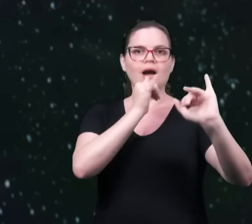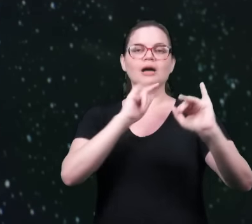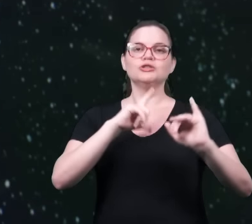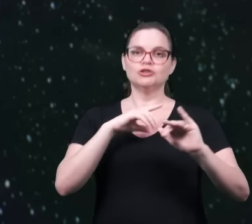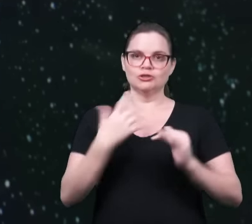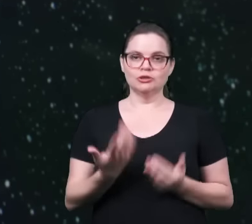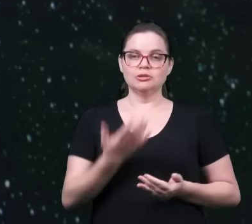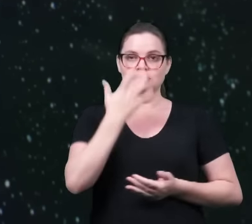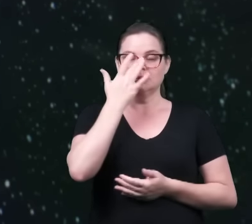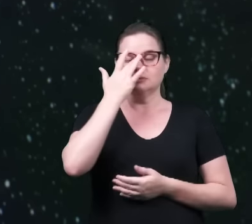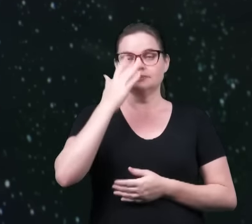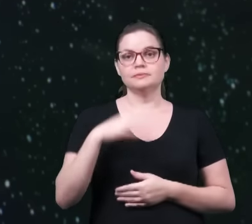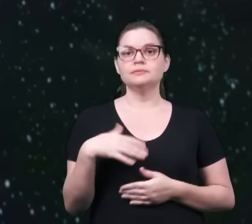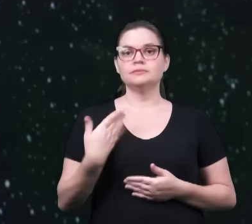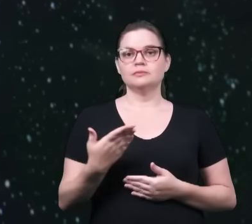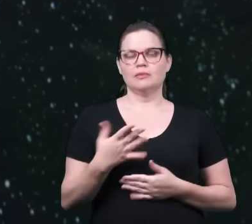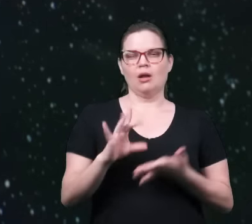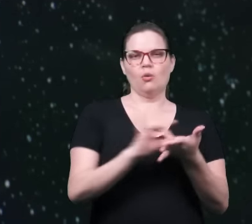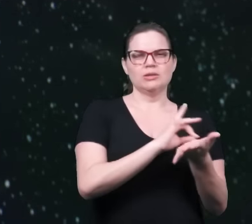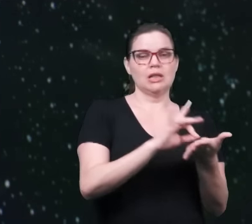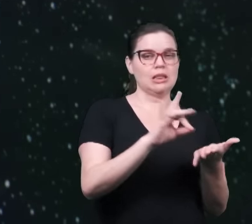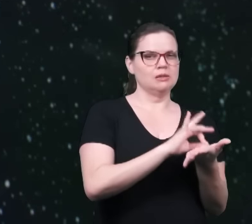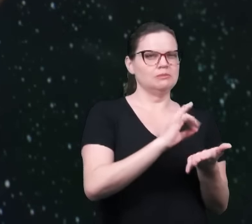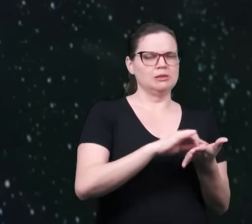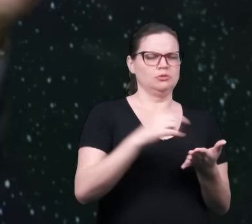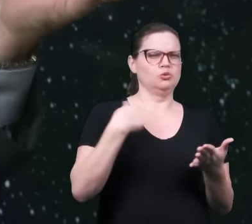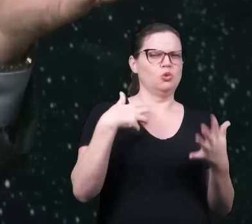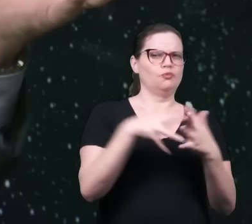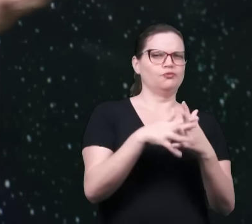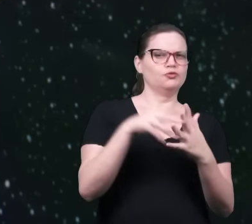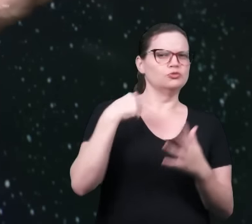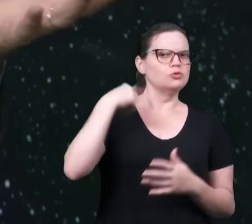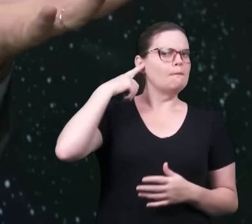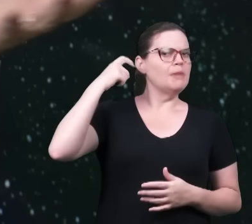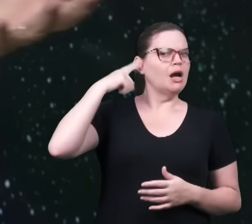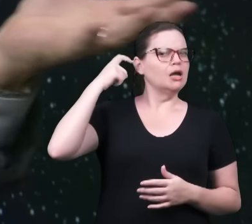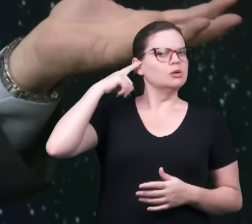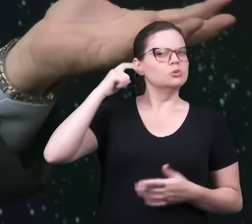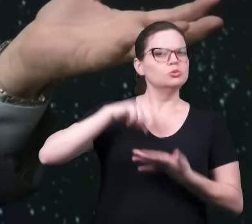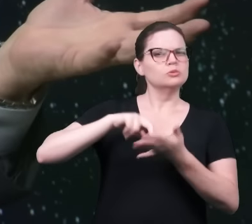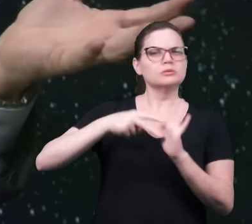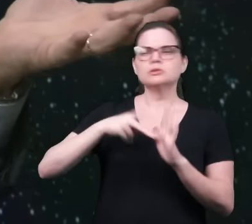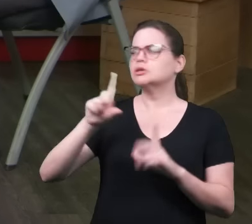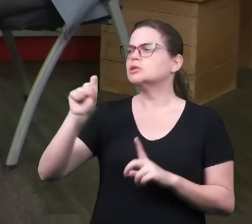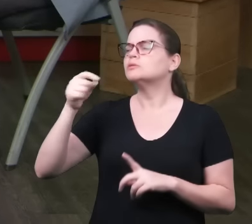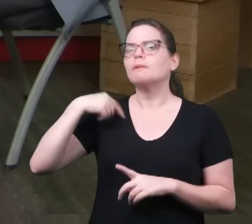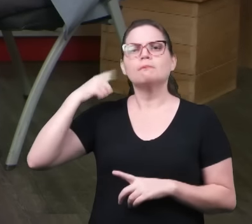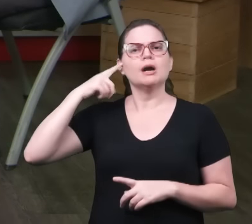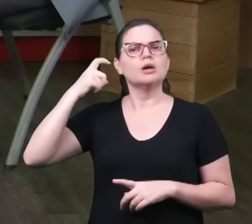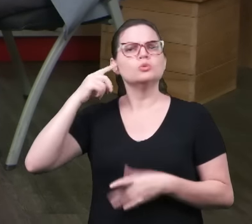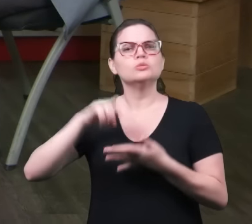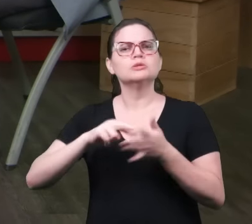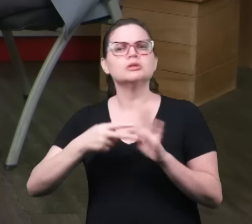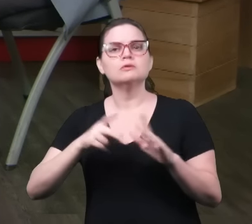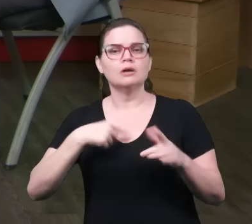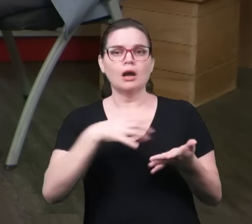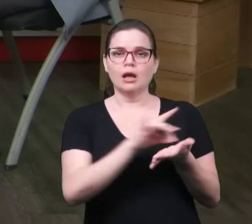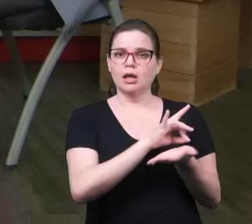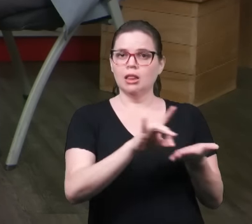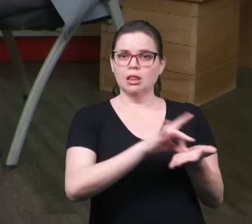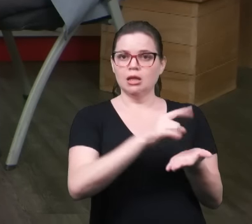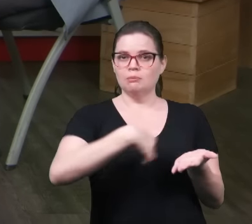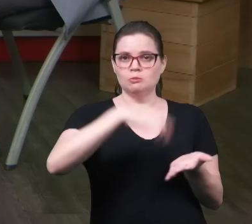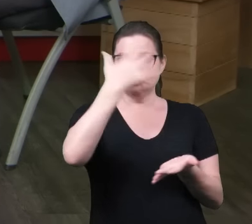Israel, os adversários ficavam confusos, porque não sabia o que significava. Israel usava isso